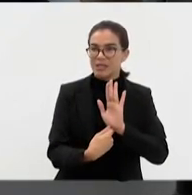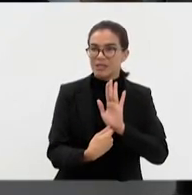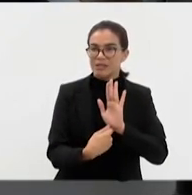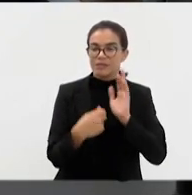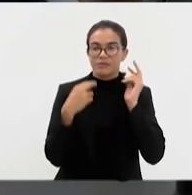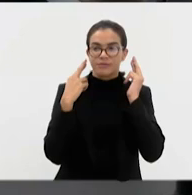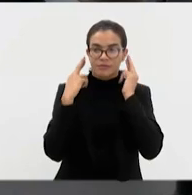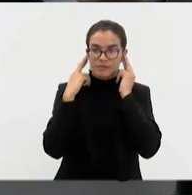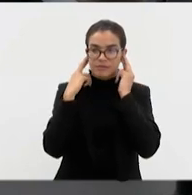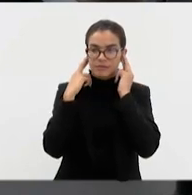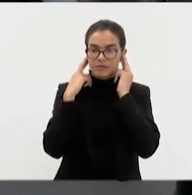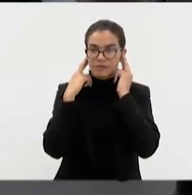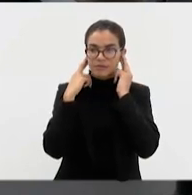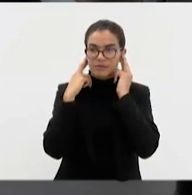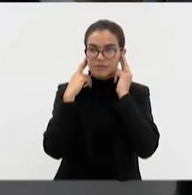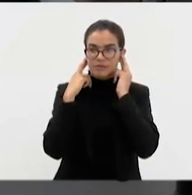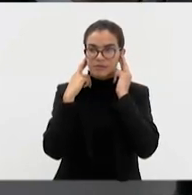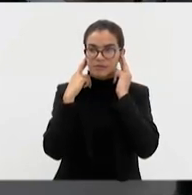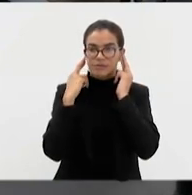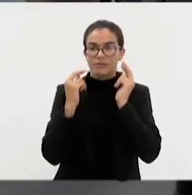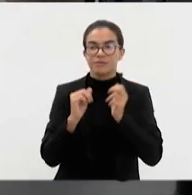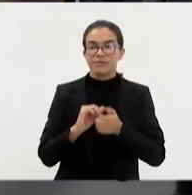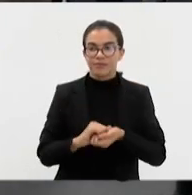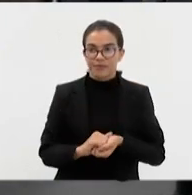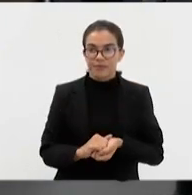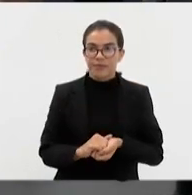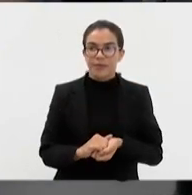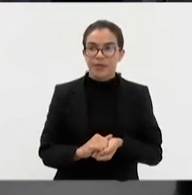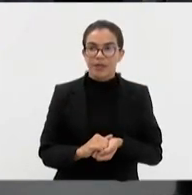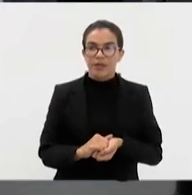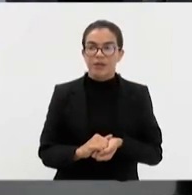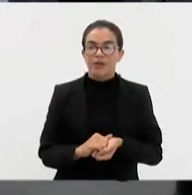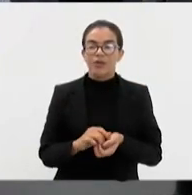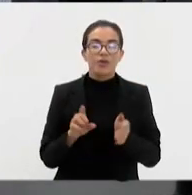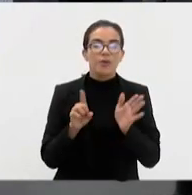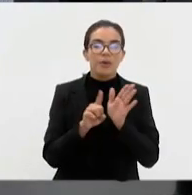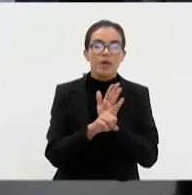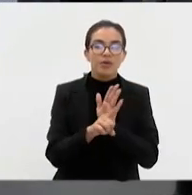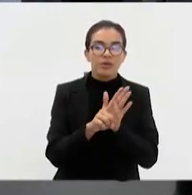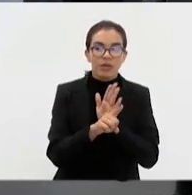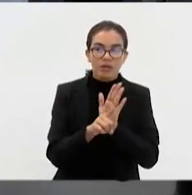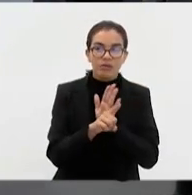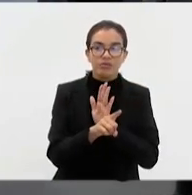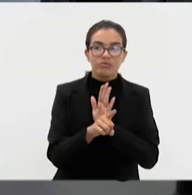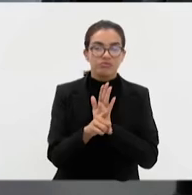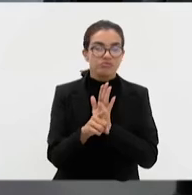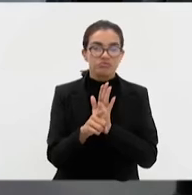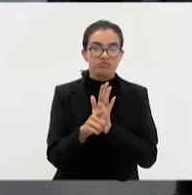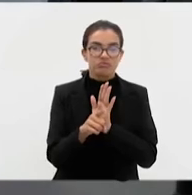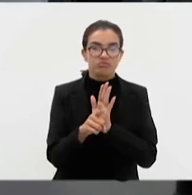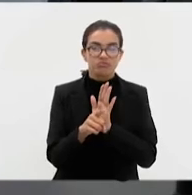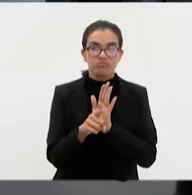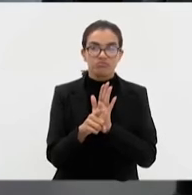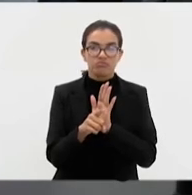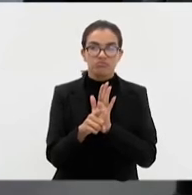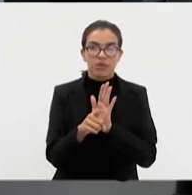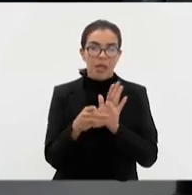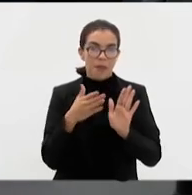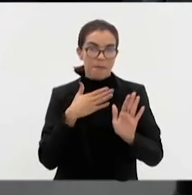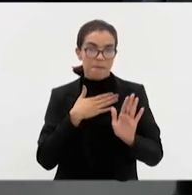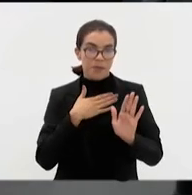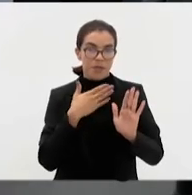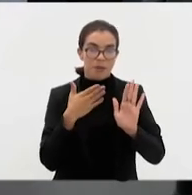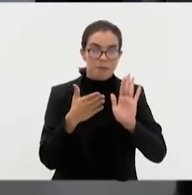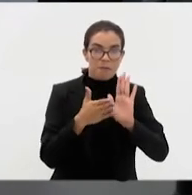proposta original? É a proposta final do relatório. Não, querido, eu estou perguntando assim, em carne. É a minha proposta ou a